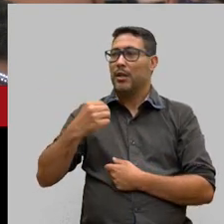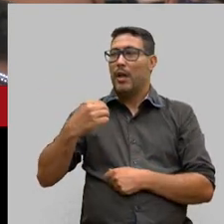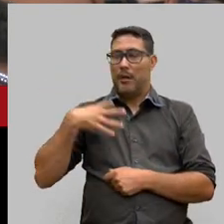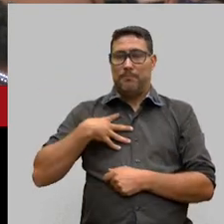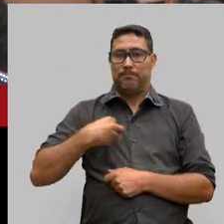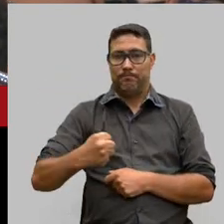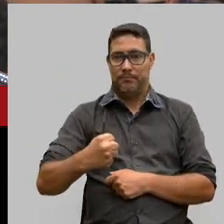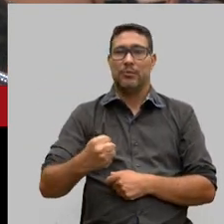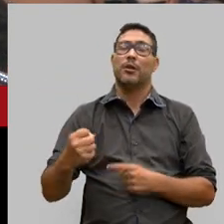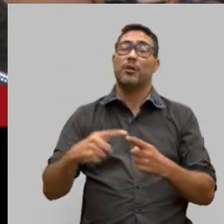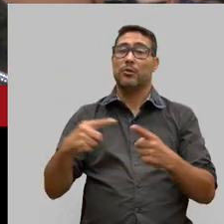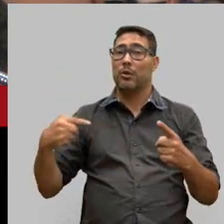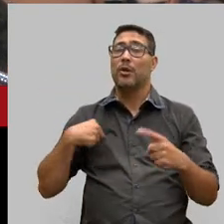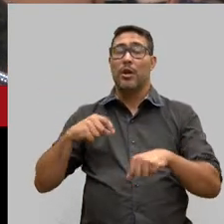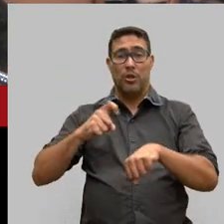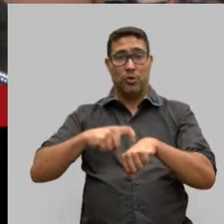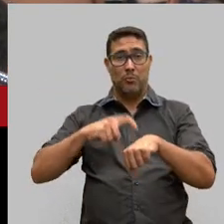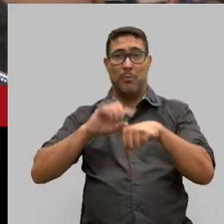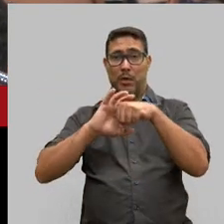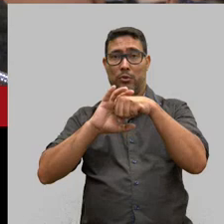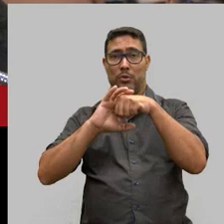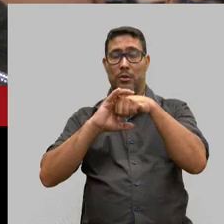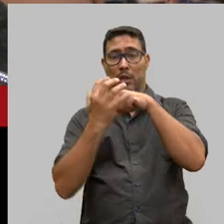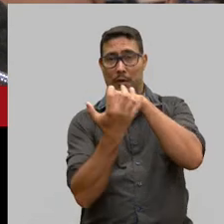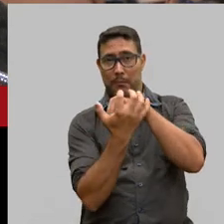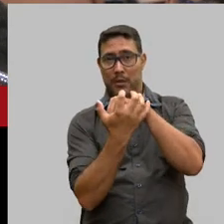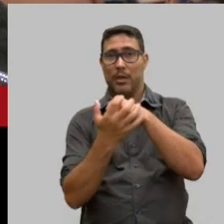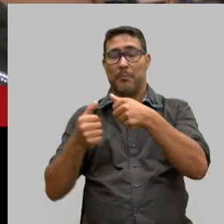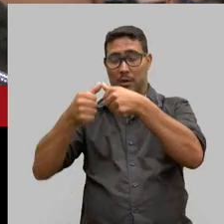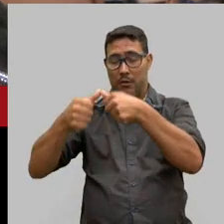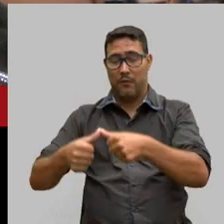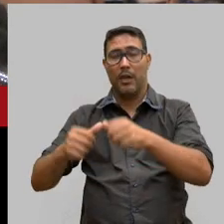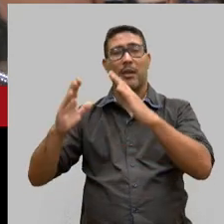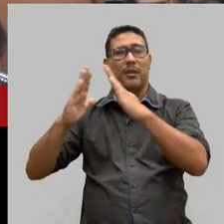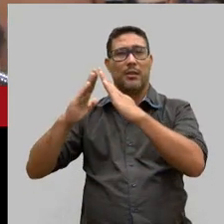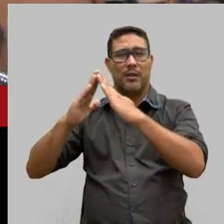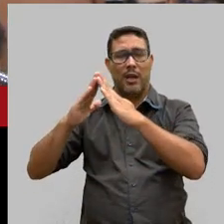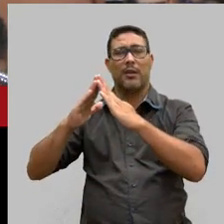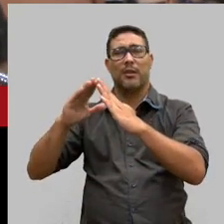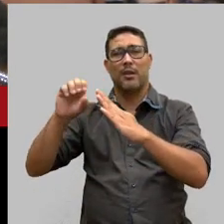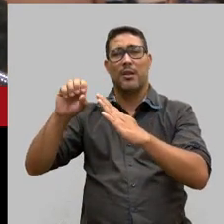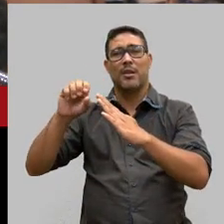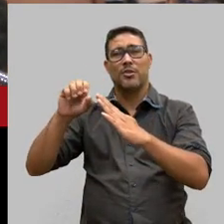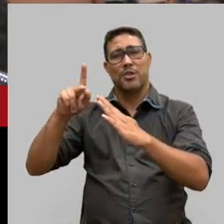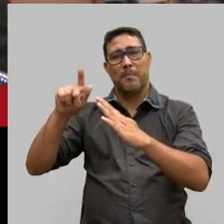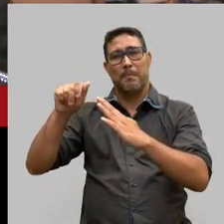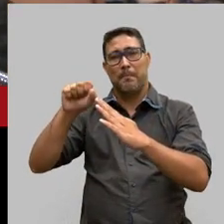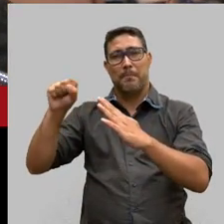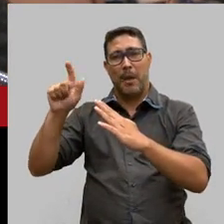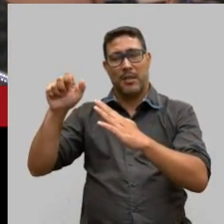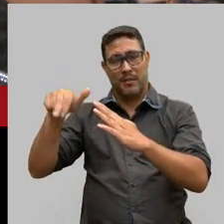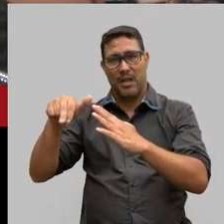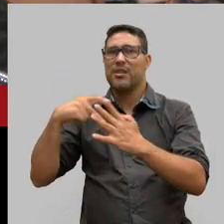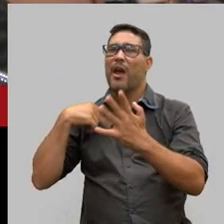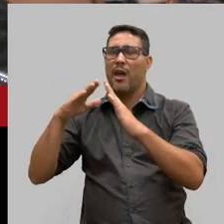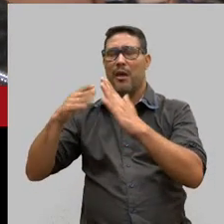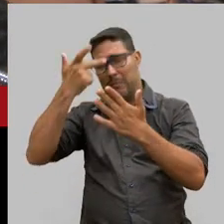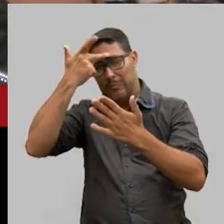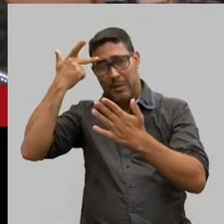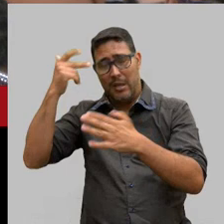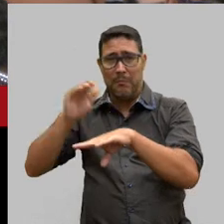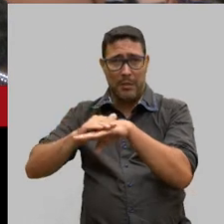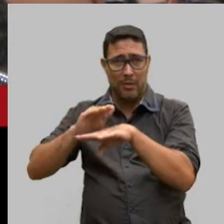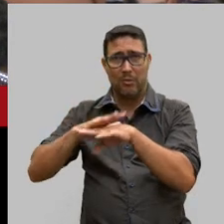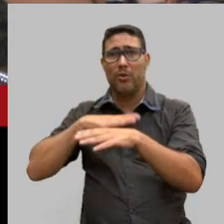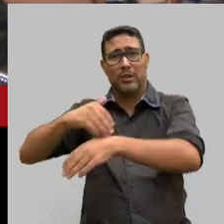pandemia eu fiquei na casa de passagem em São Francisco de Divinópolis que é um abrigo e apoio para pessoas que estão